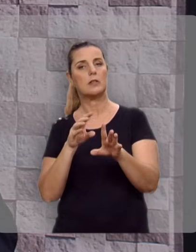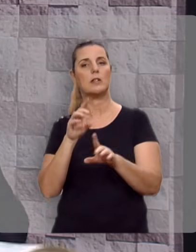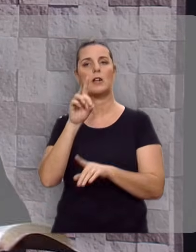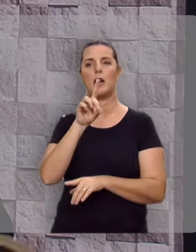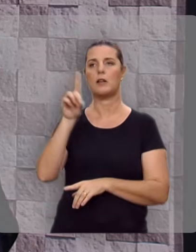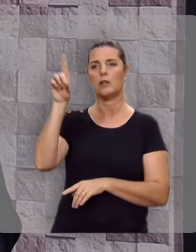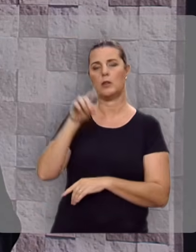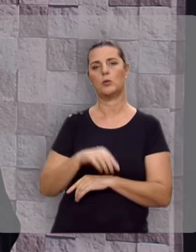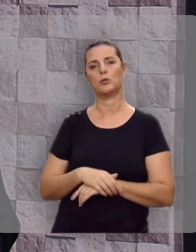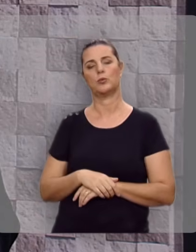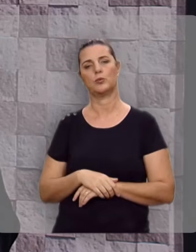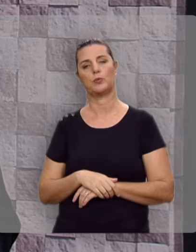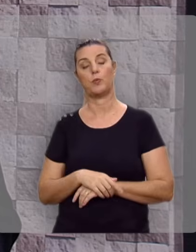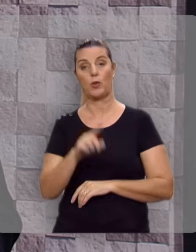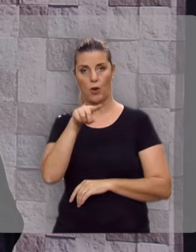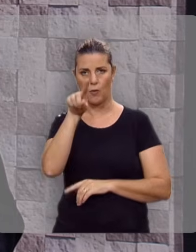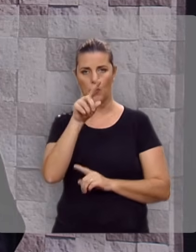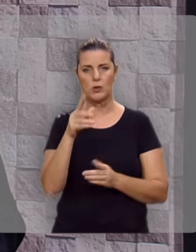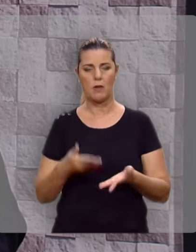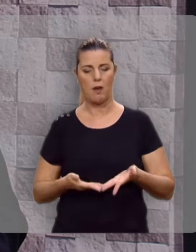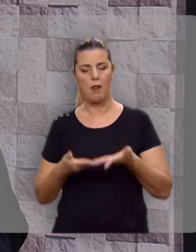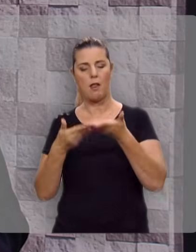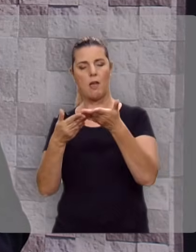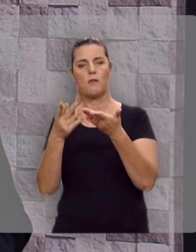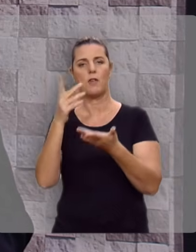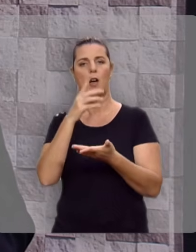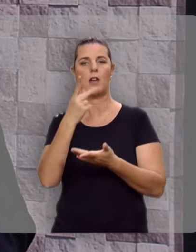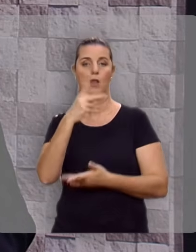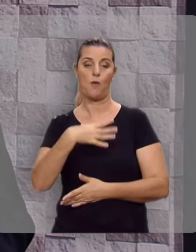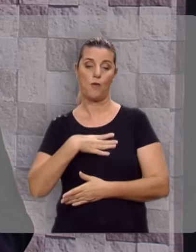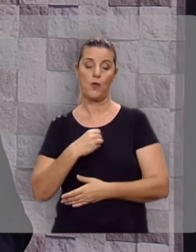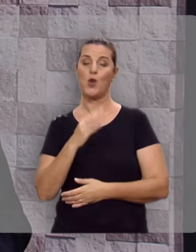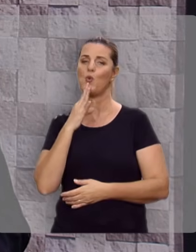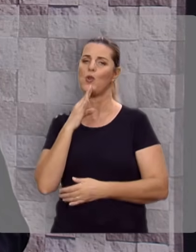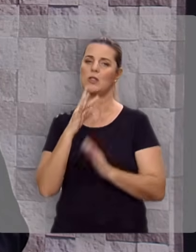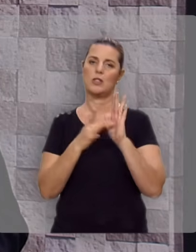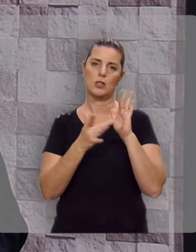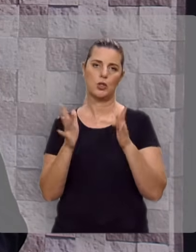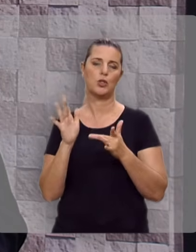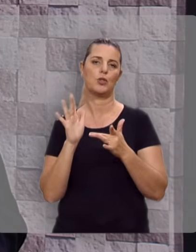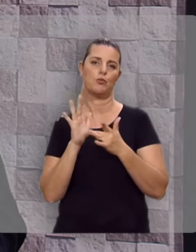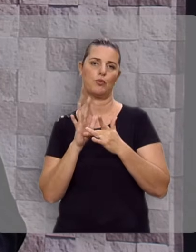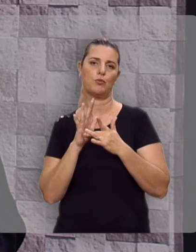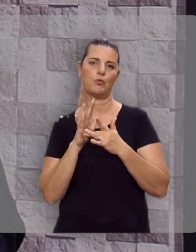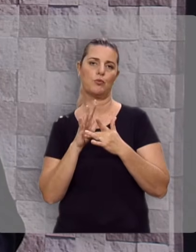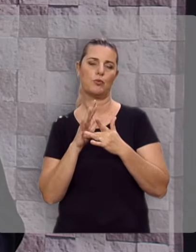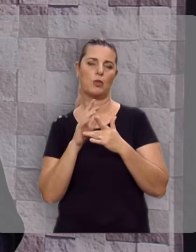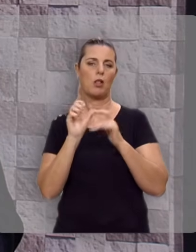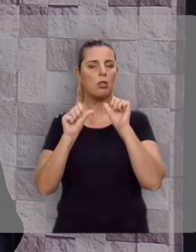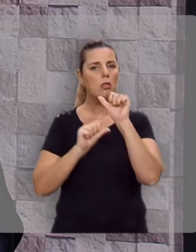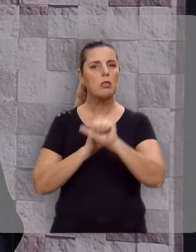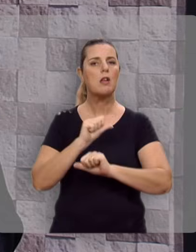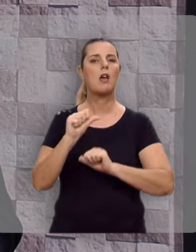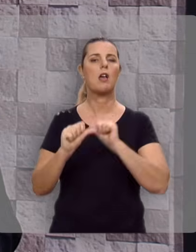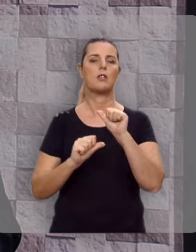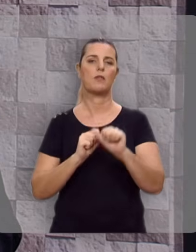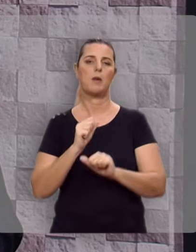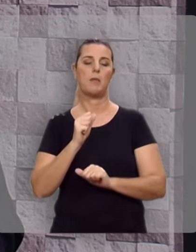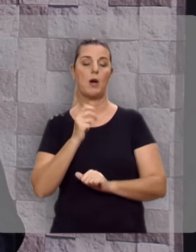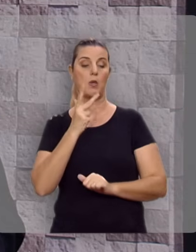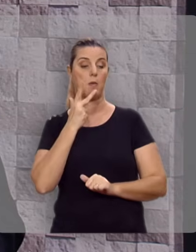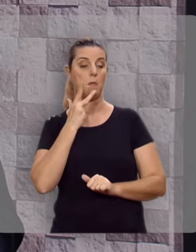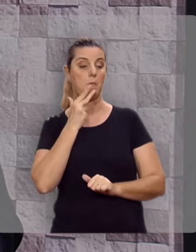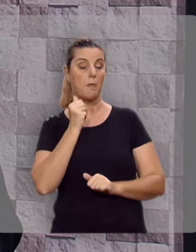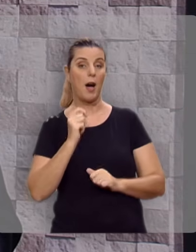como admoestação. E você vai levar os seus filhos a conhecer a Cristo, tornando-se não apenas